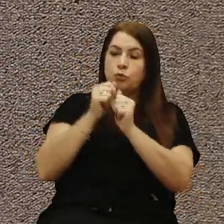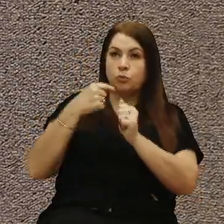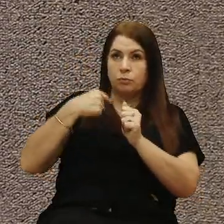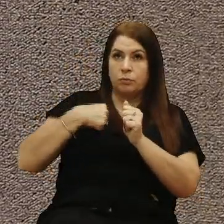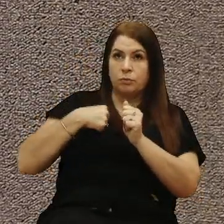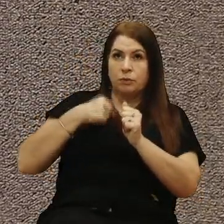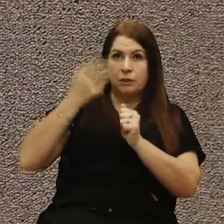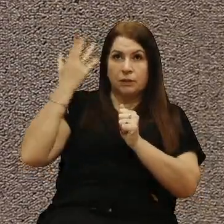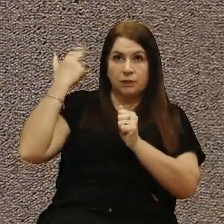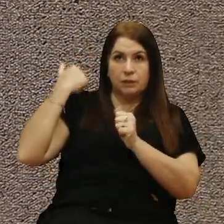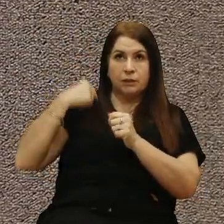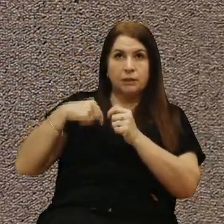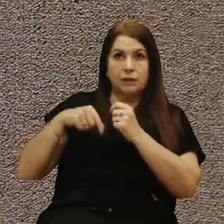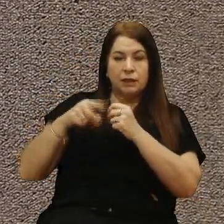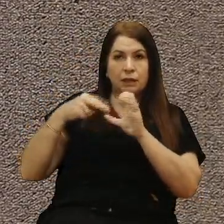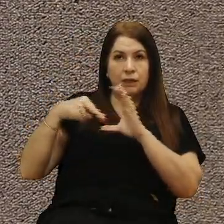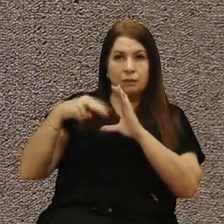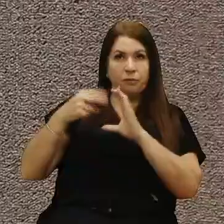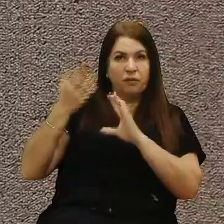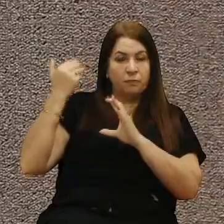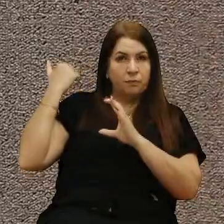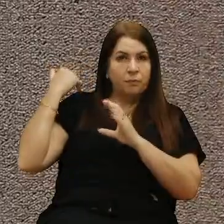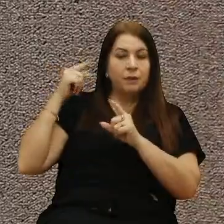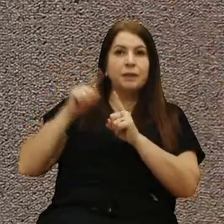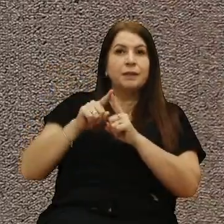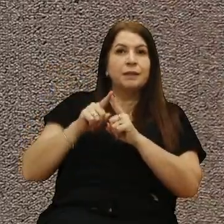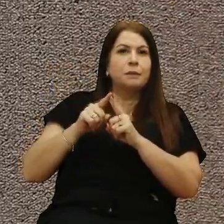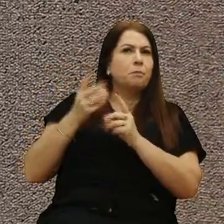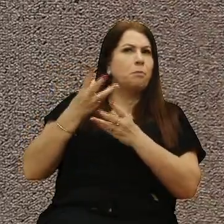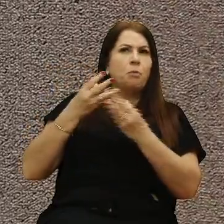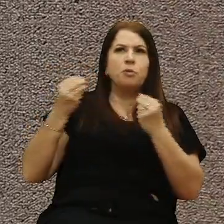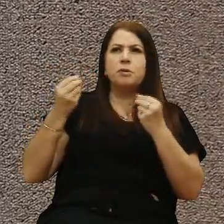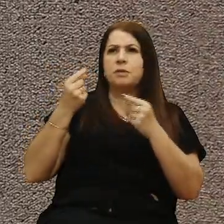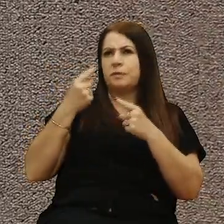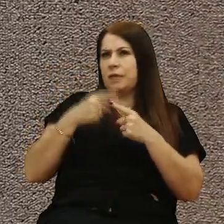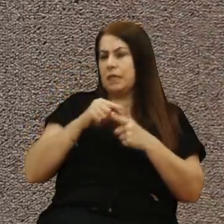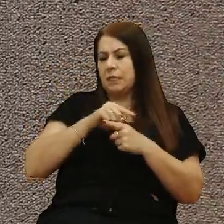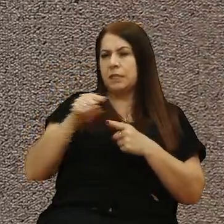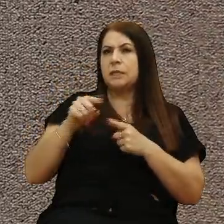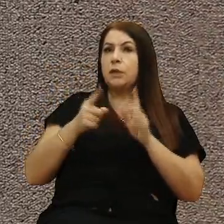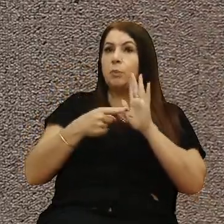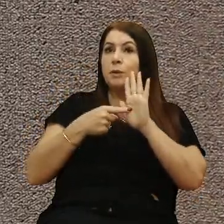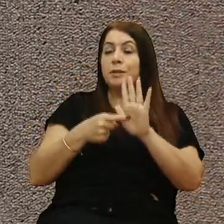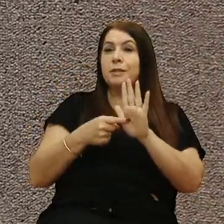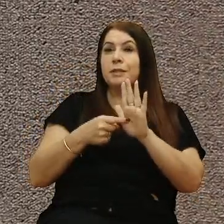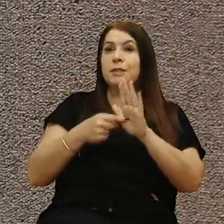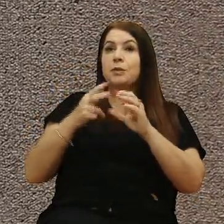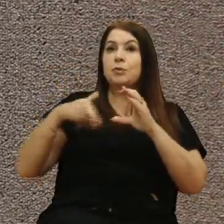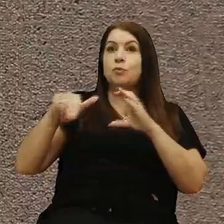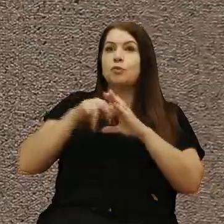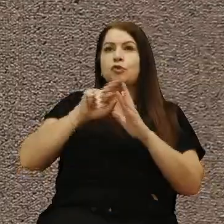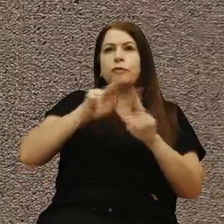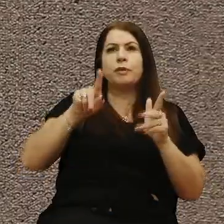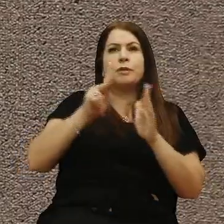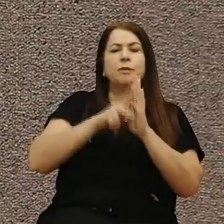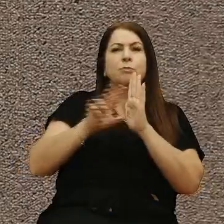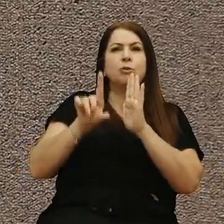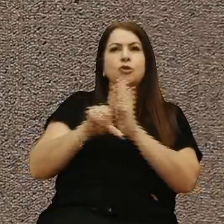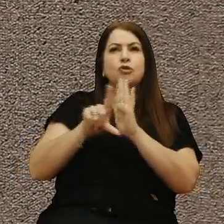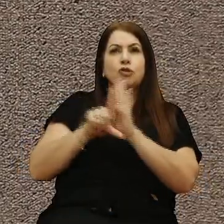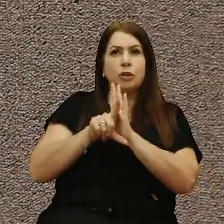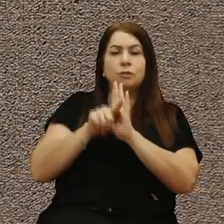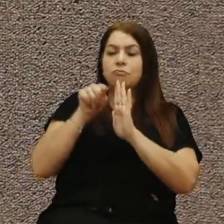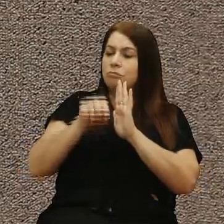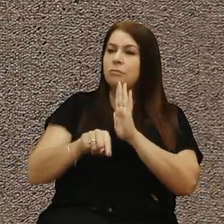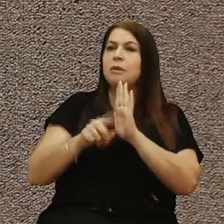na legislação passada, as tantas e tantas vezes, né, que eu apresentei na tribuna os vários projetos que a